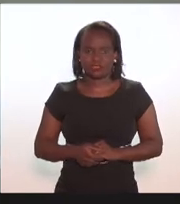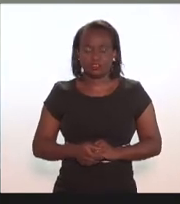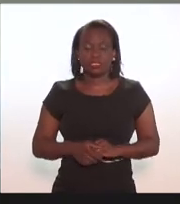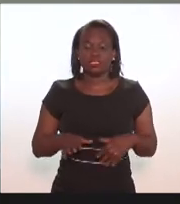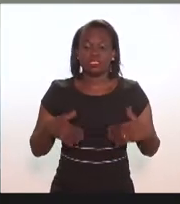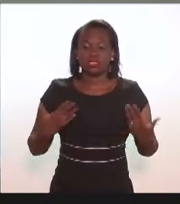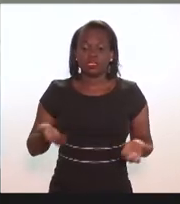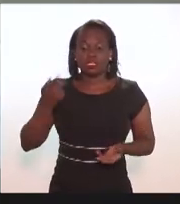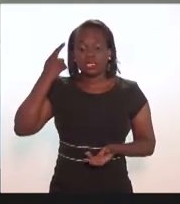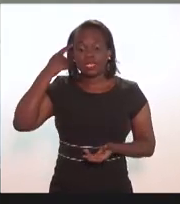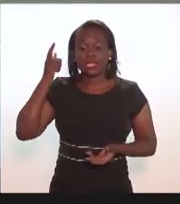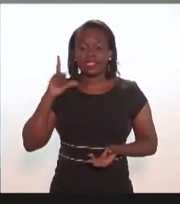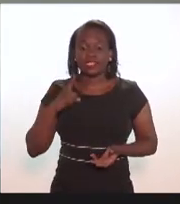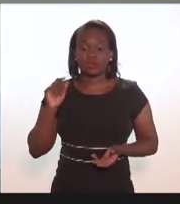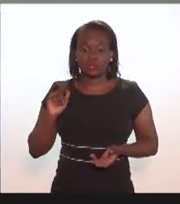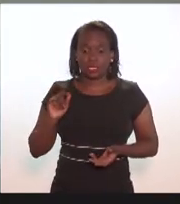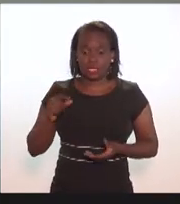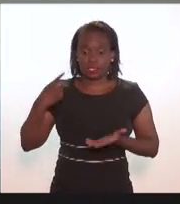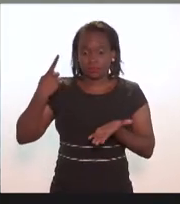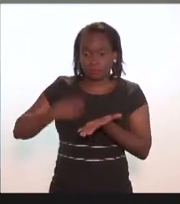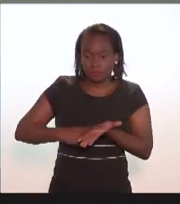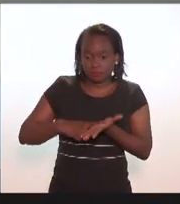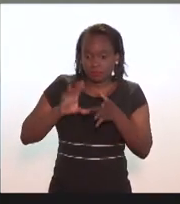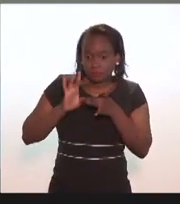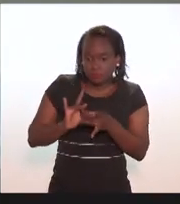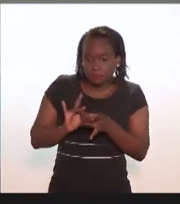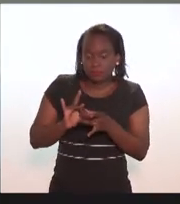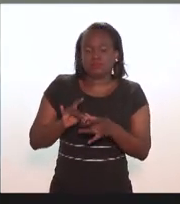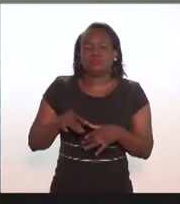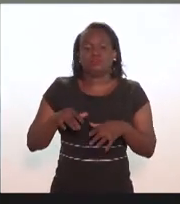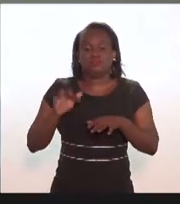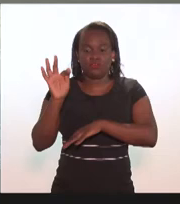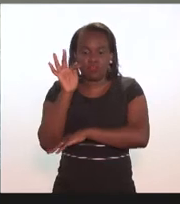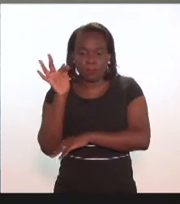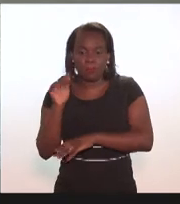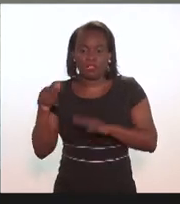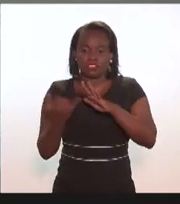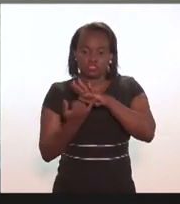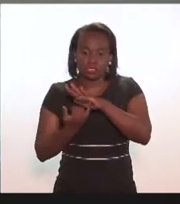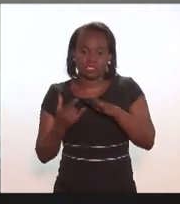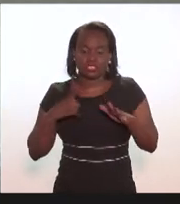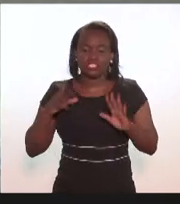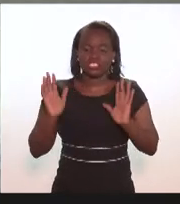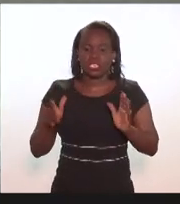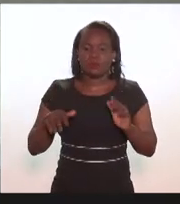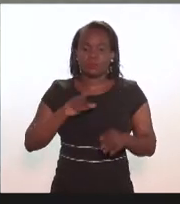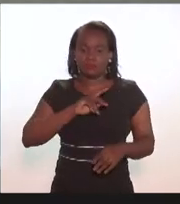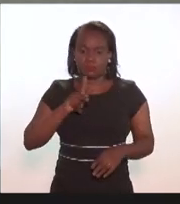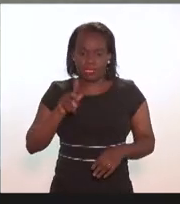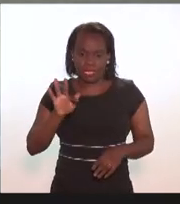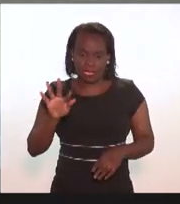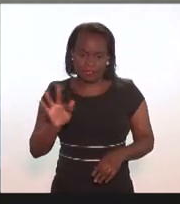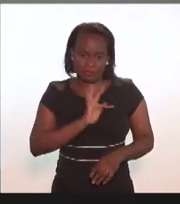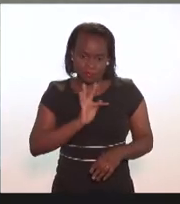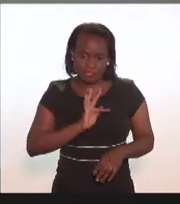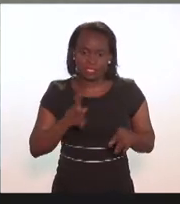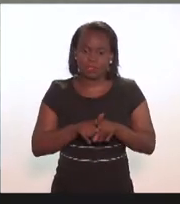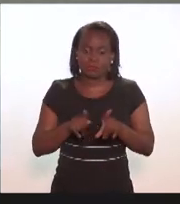Então, a ideia é a gente ter uma parceria formal com essas instituições, já tem com a Polícia Rodoviária, agora estamos finalizando com o